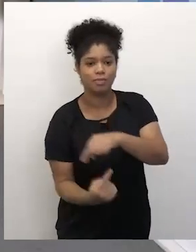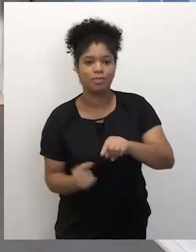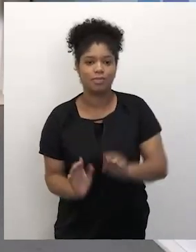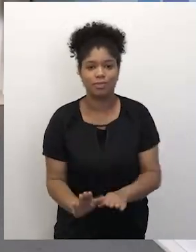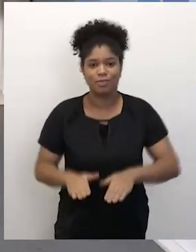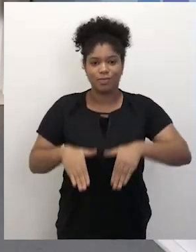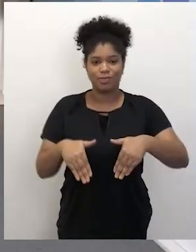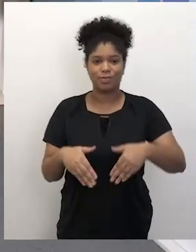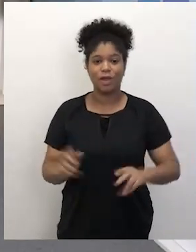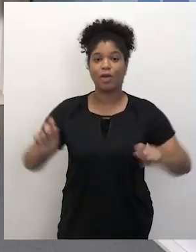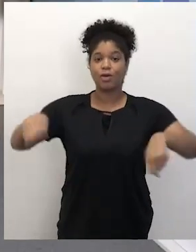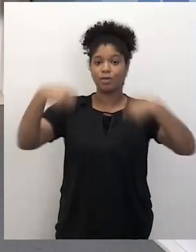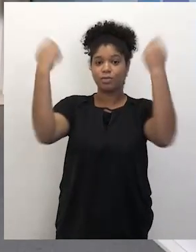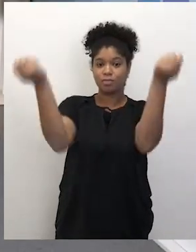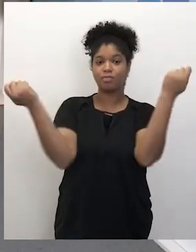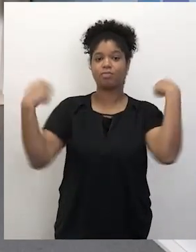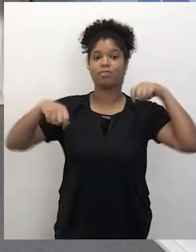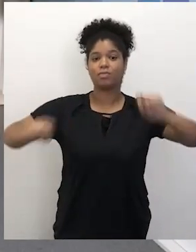Moeda.